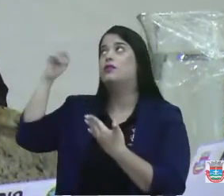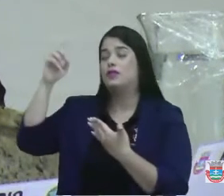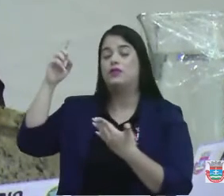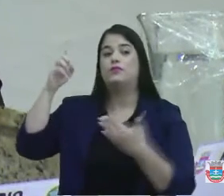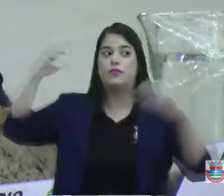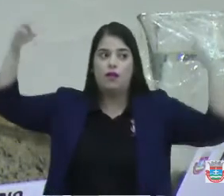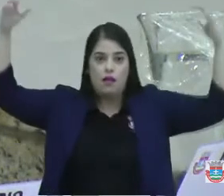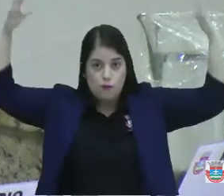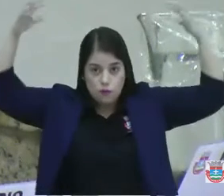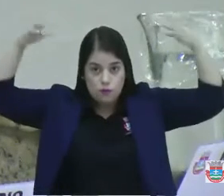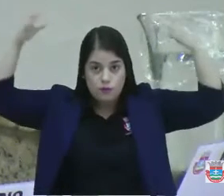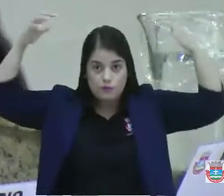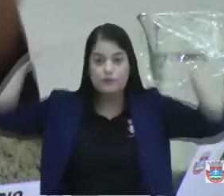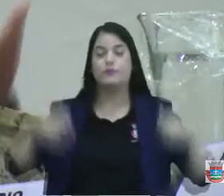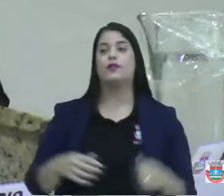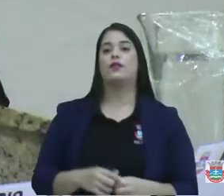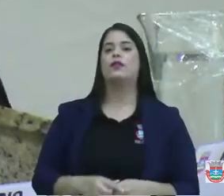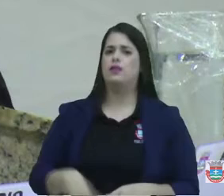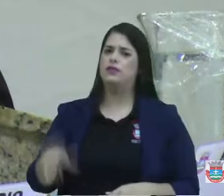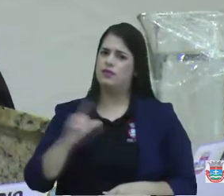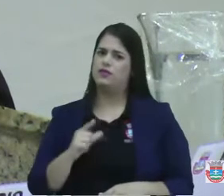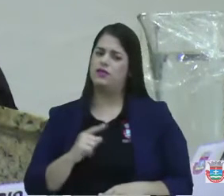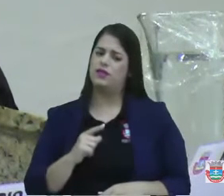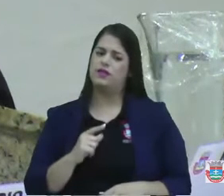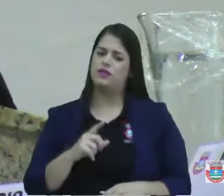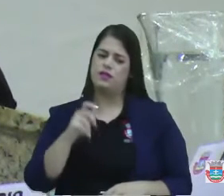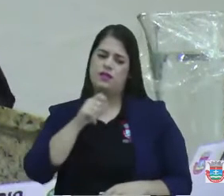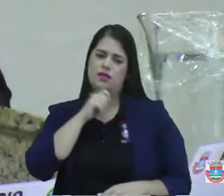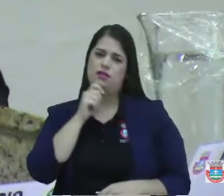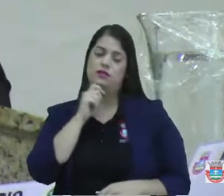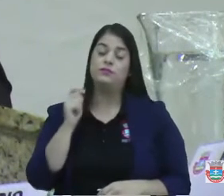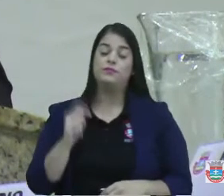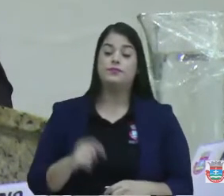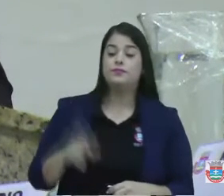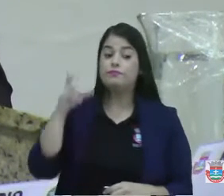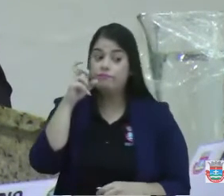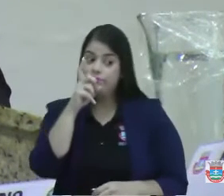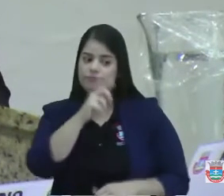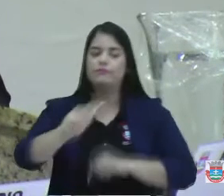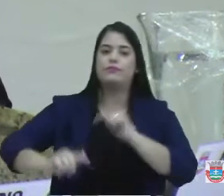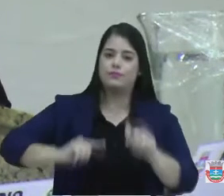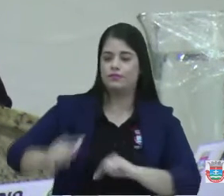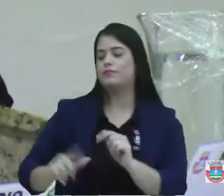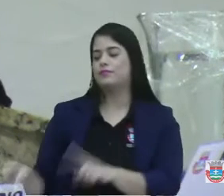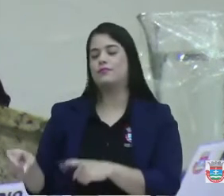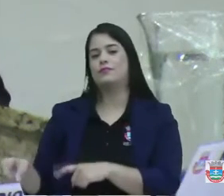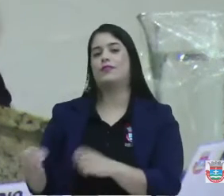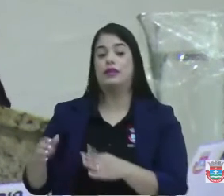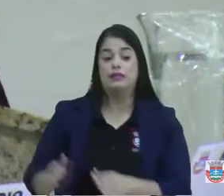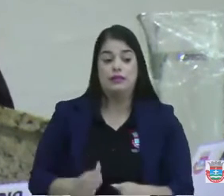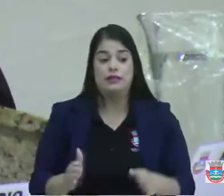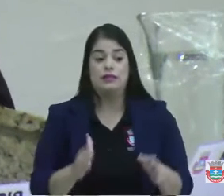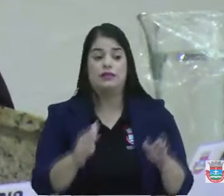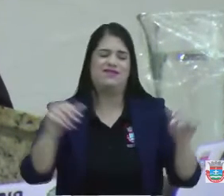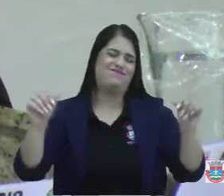que houve Muita chuva aqui ainda muitas vezes ainda tá chovendo e dificulta muito trabalho da zona rural de toda estrada que